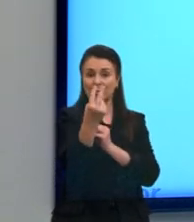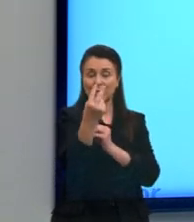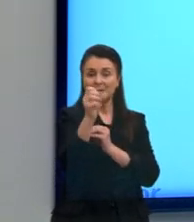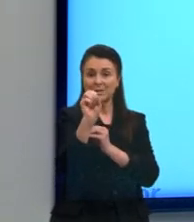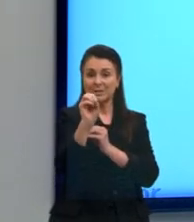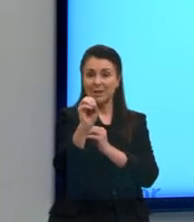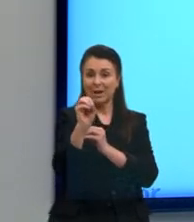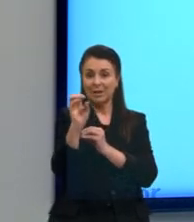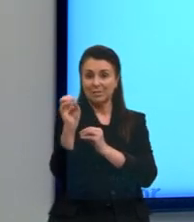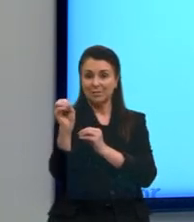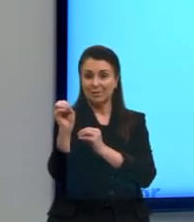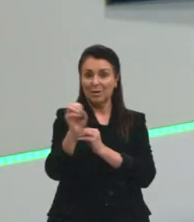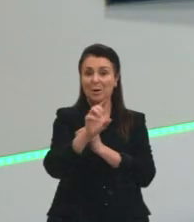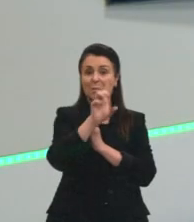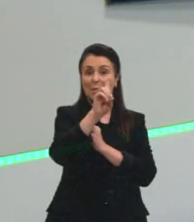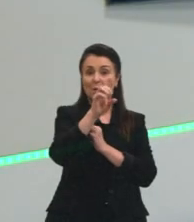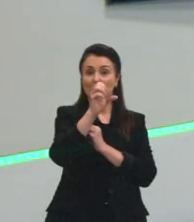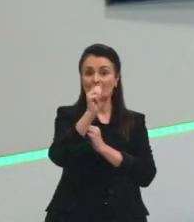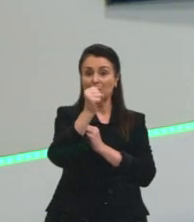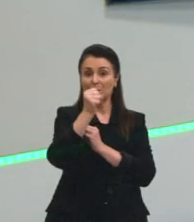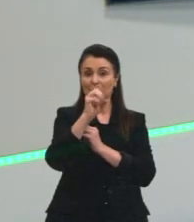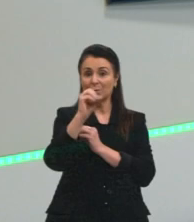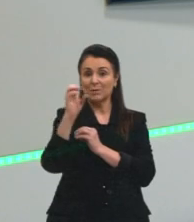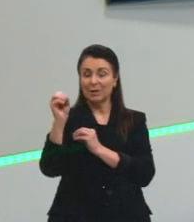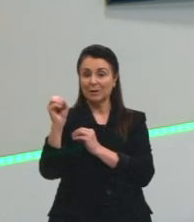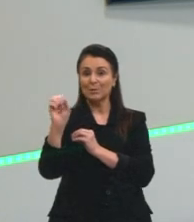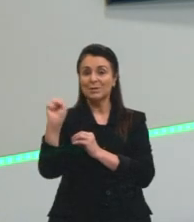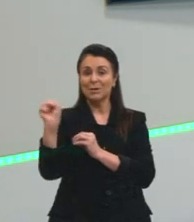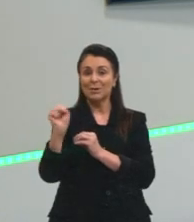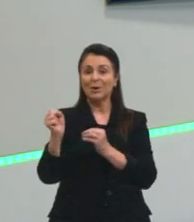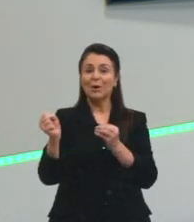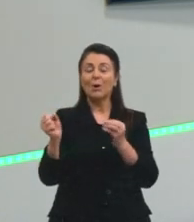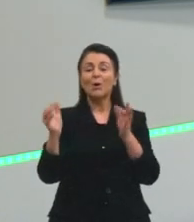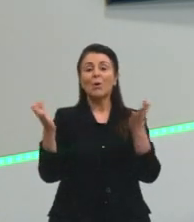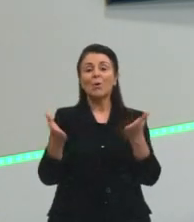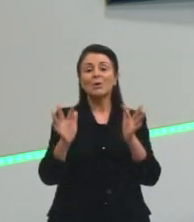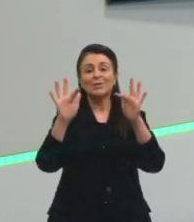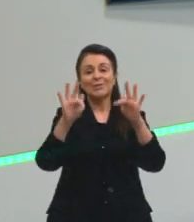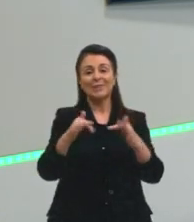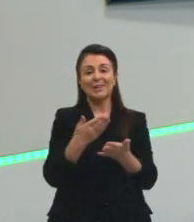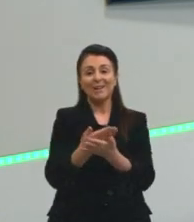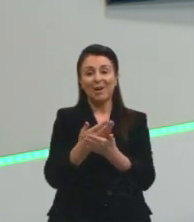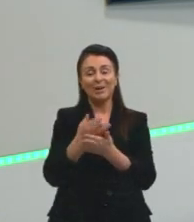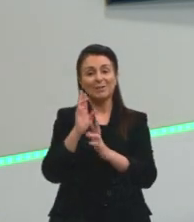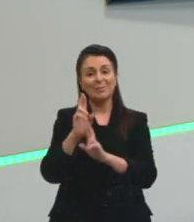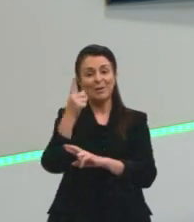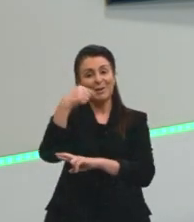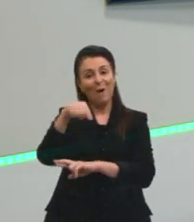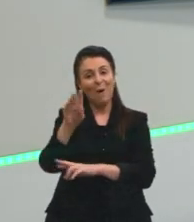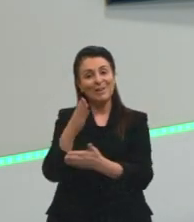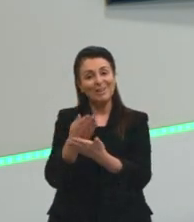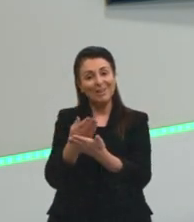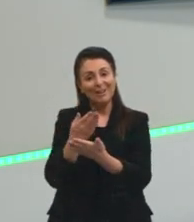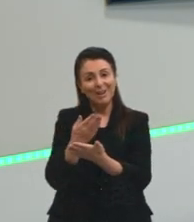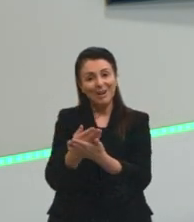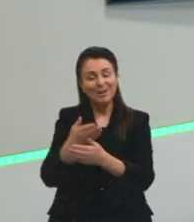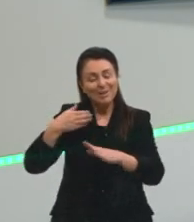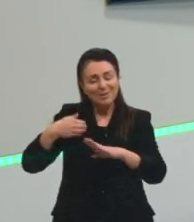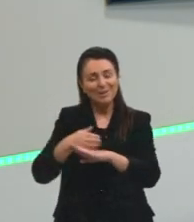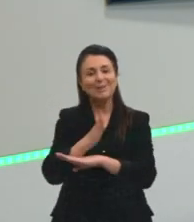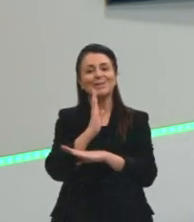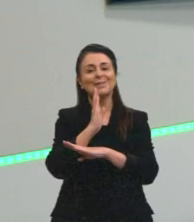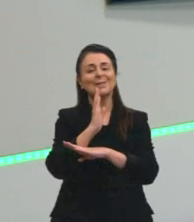então 1800 segundos certo pessoal por hoje a gente encerra a nossa aula por aqui espero vocês nas próximas aulas e